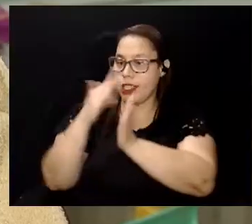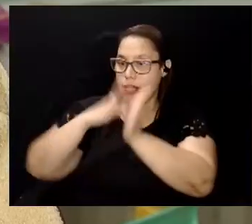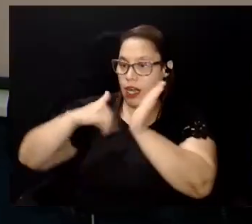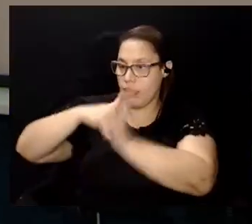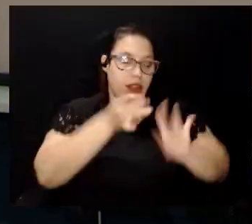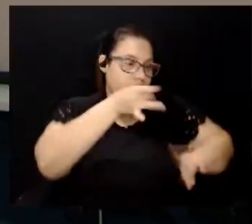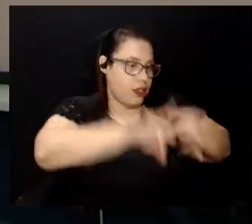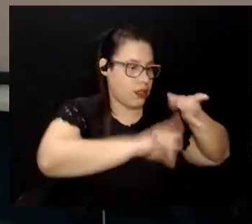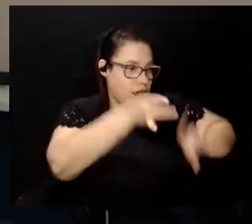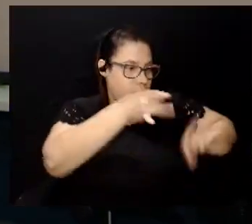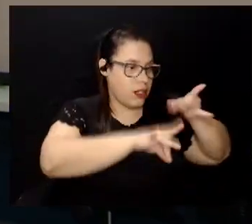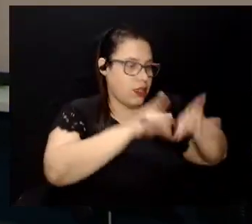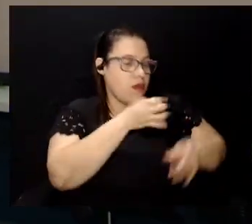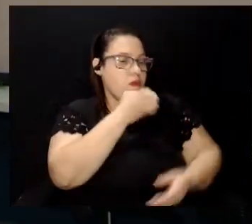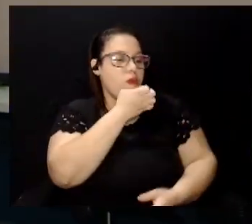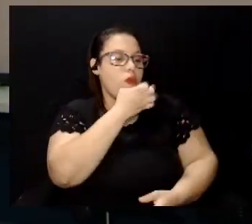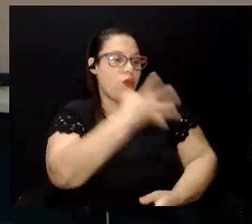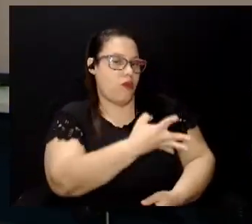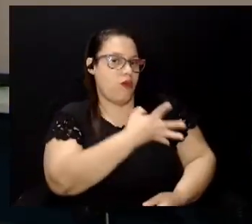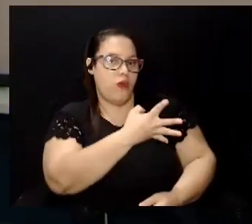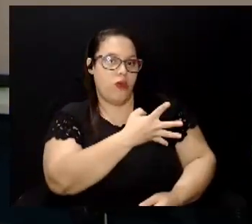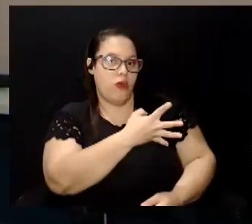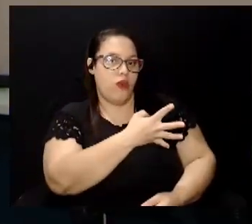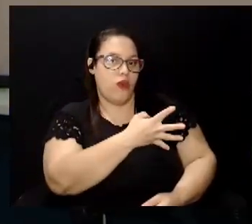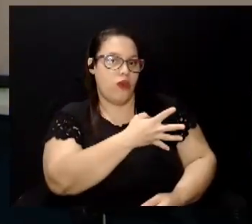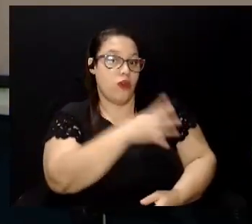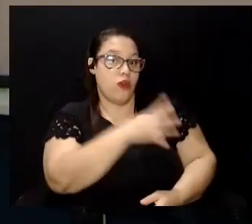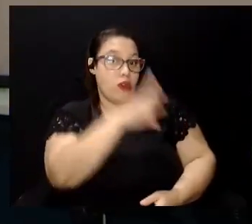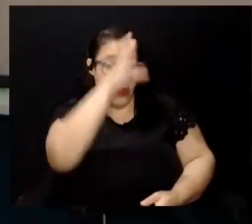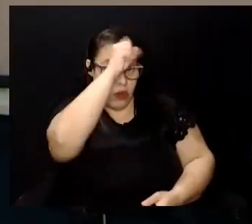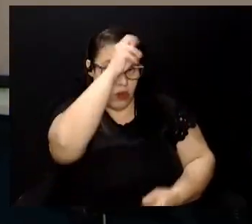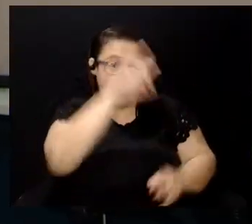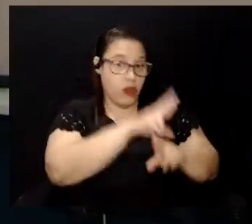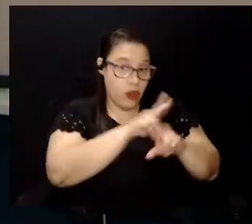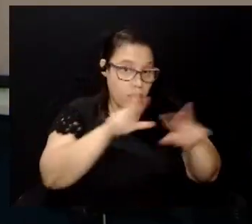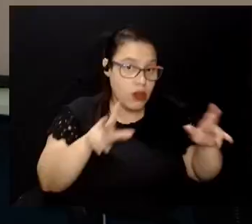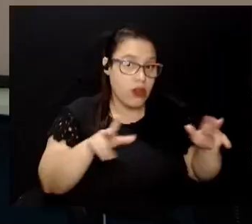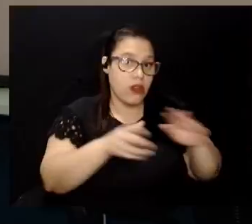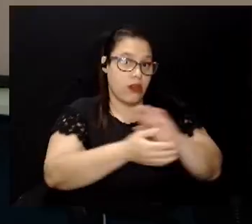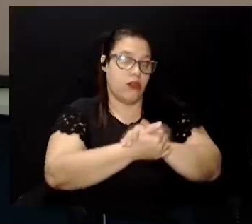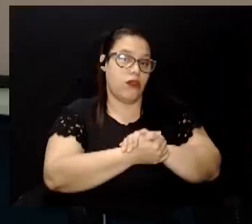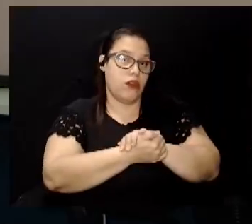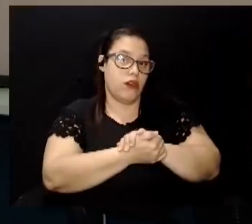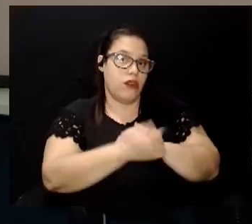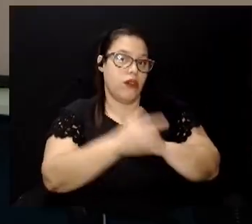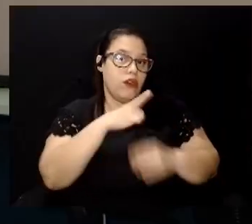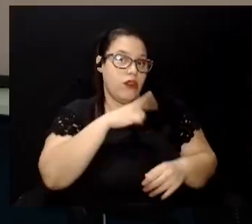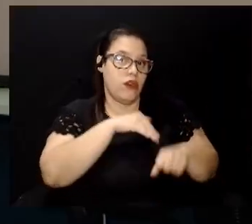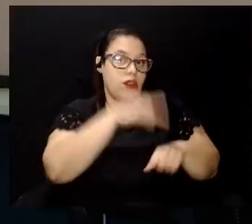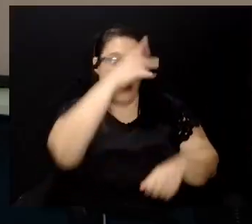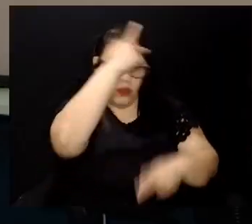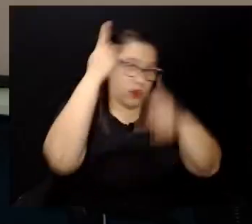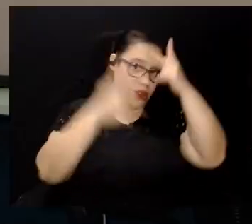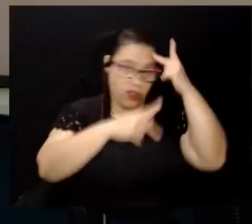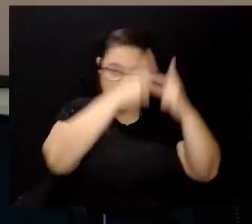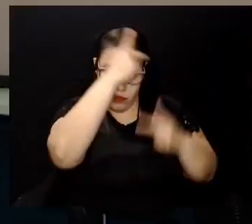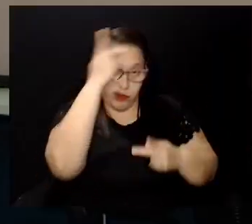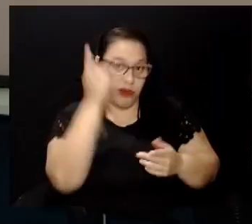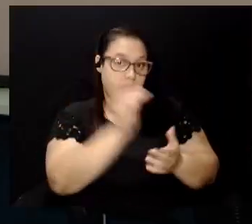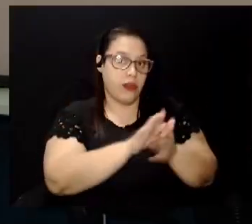pintar. A oficina de cá é muito boa porque nós aprendemos várias coisas e tem mais